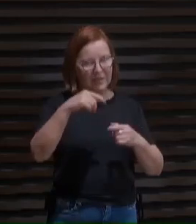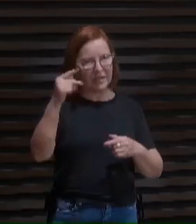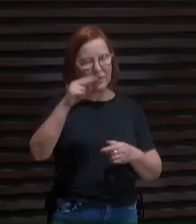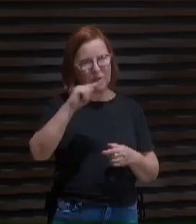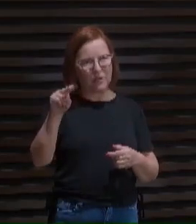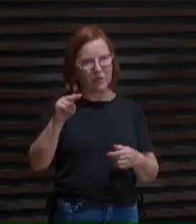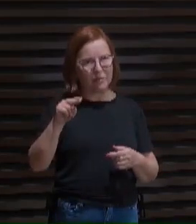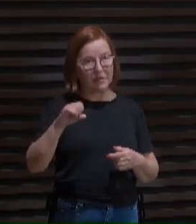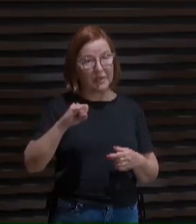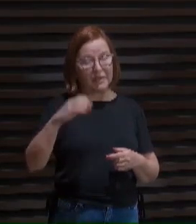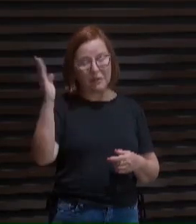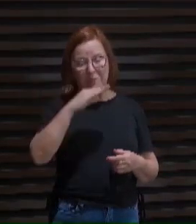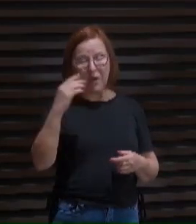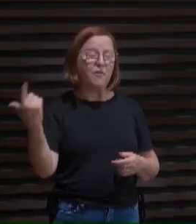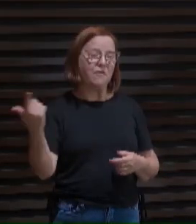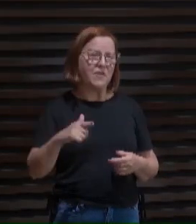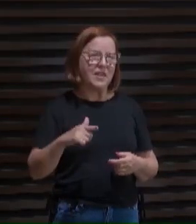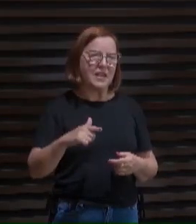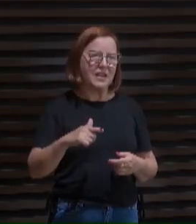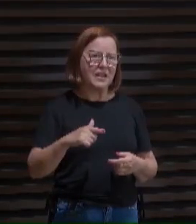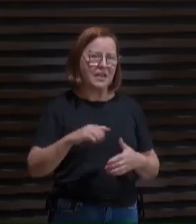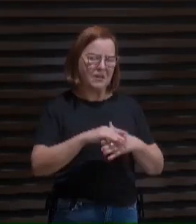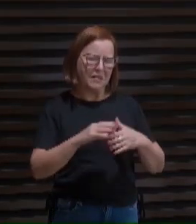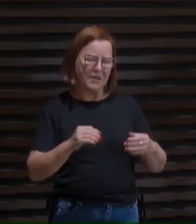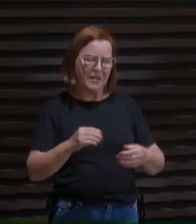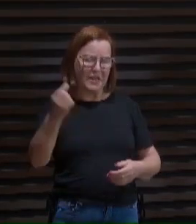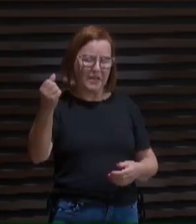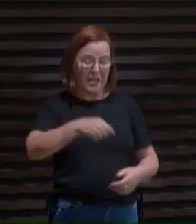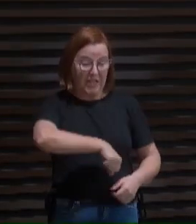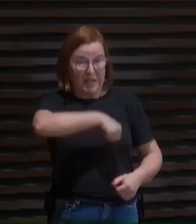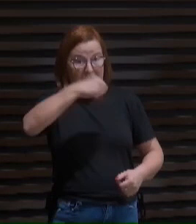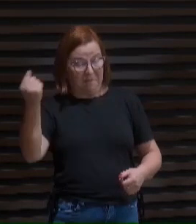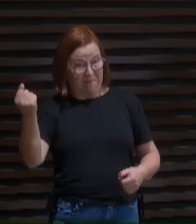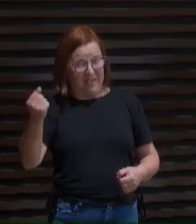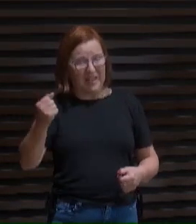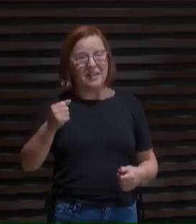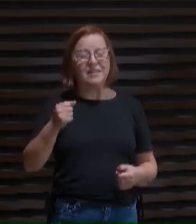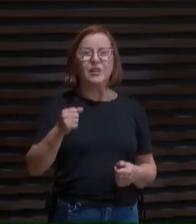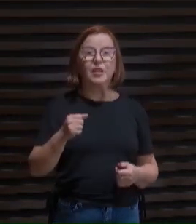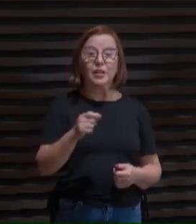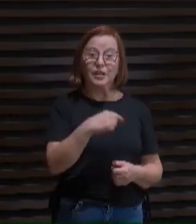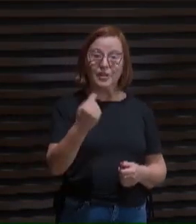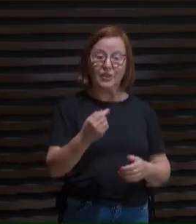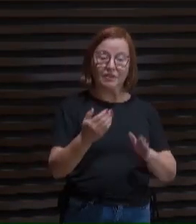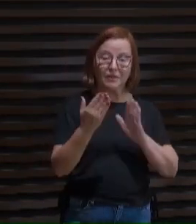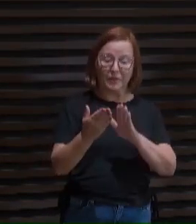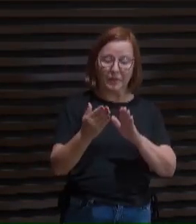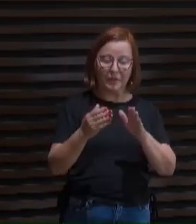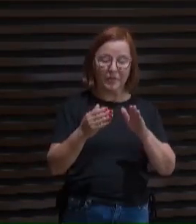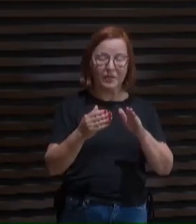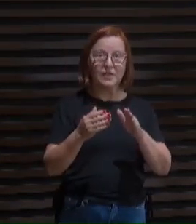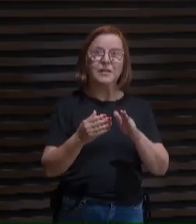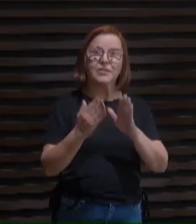espada, castigo, peste, fome, nós nos apresentaremos diante desta casa e